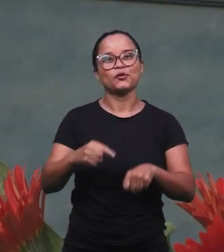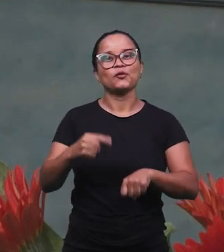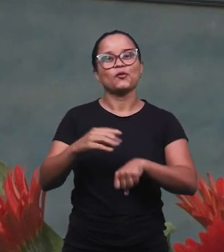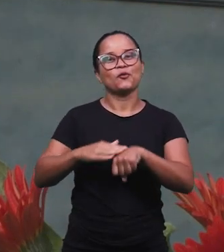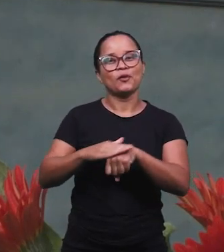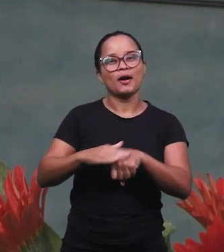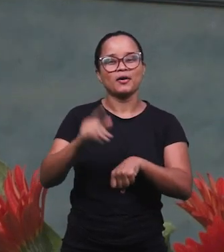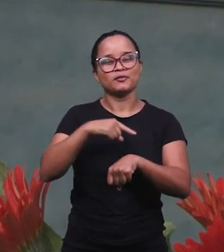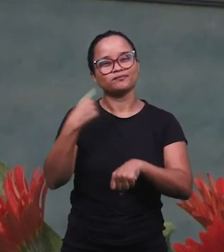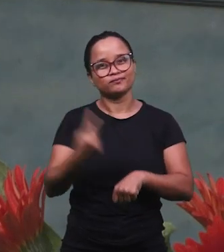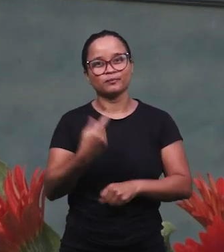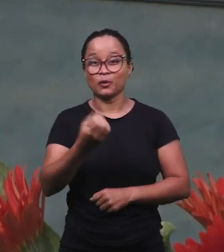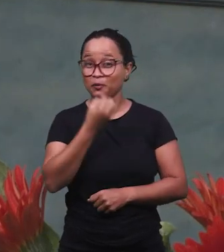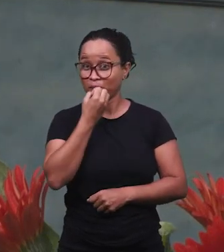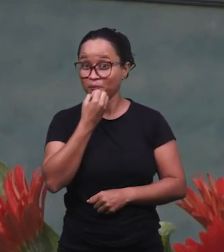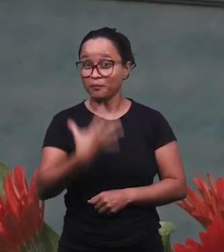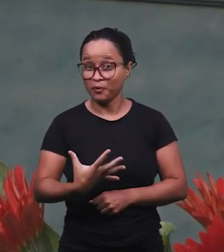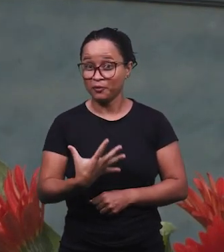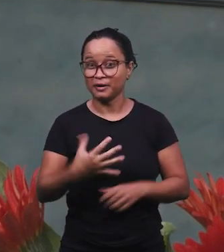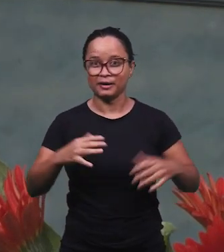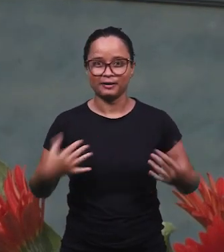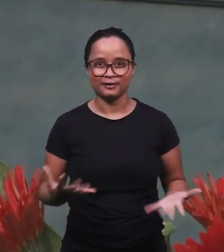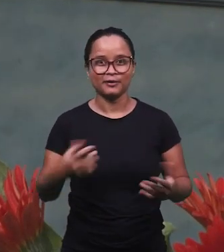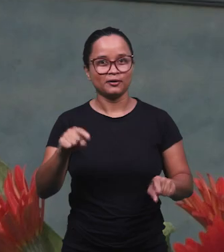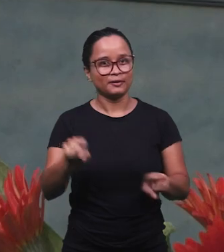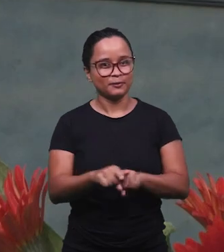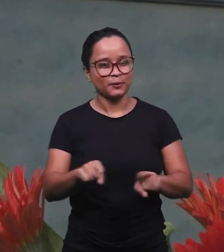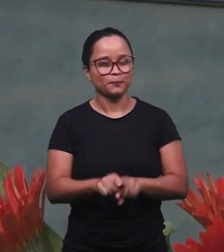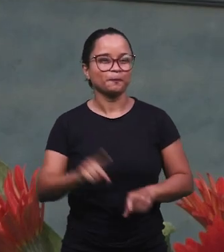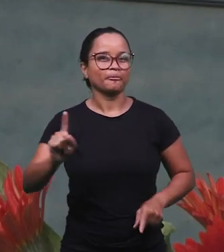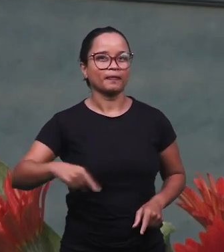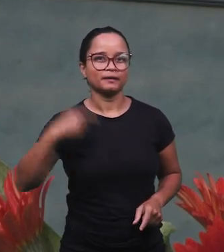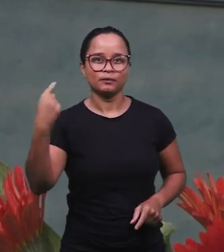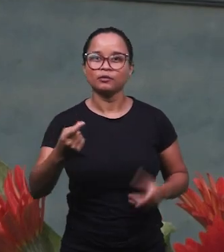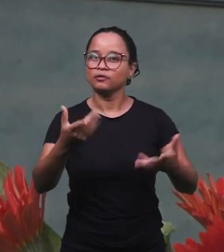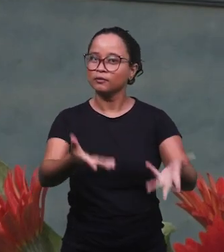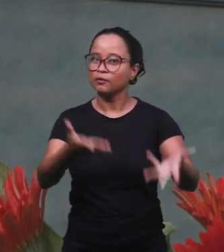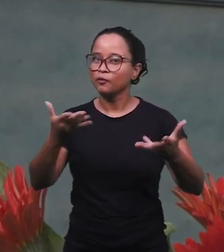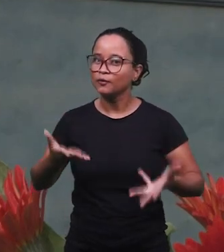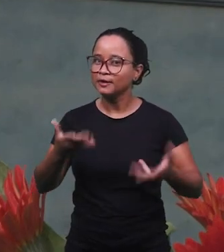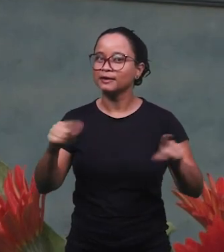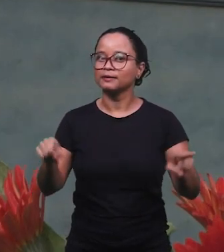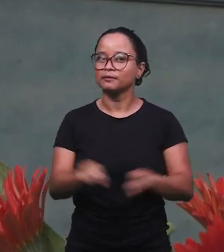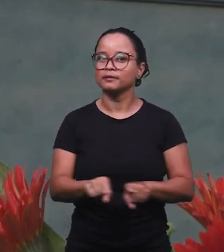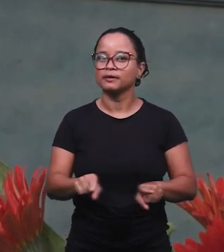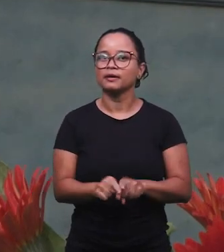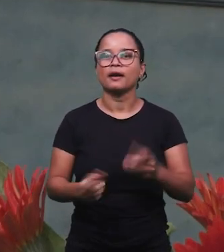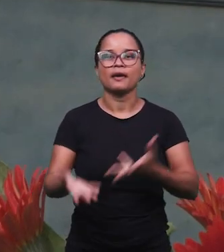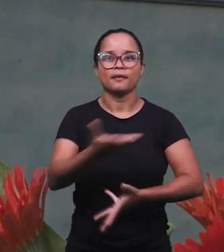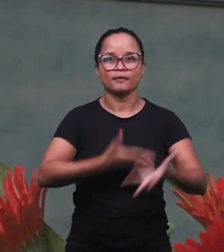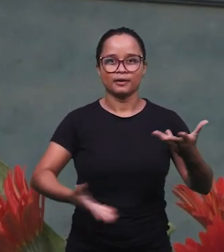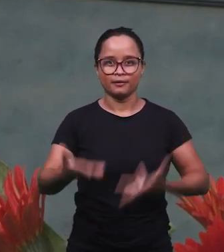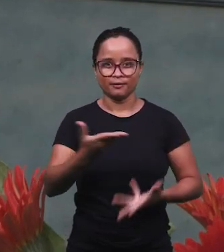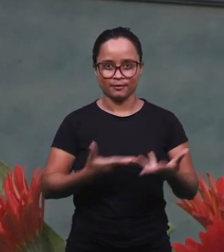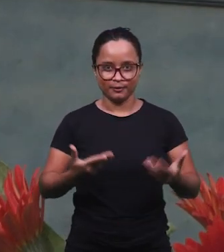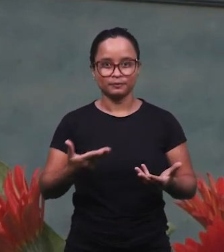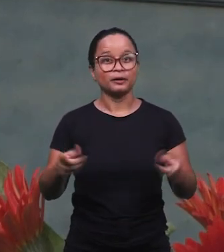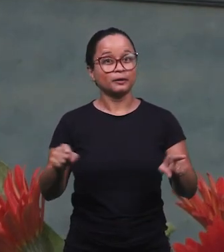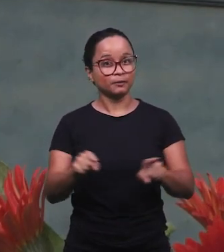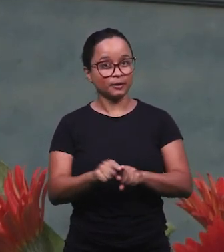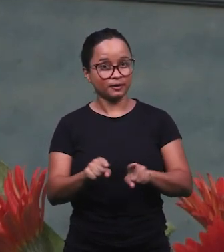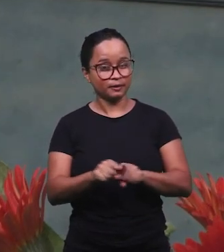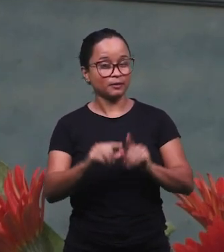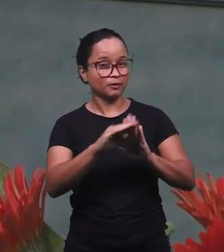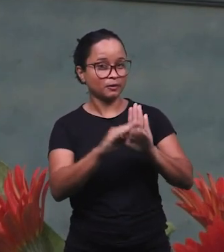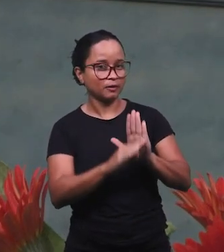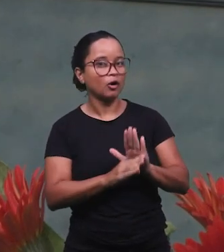bom isso. Aliás, e você vai, inclusive, daqui a pouco ser convidado a participar do programa, você vai saber como, tá? Se prepara